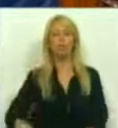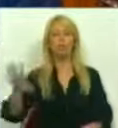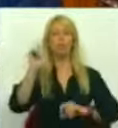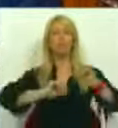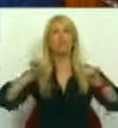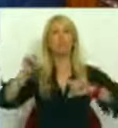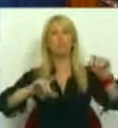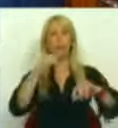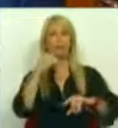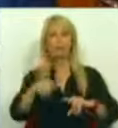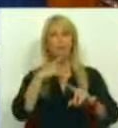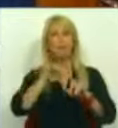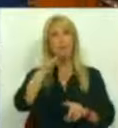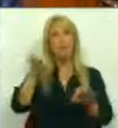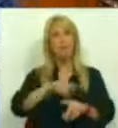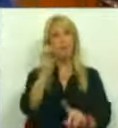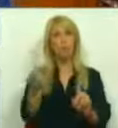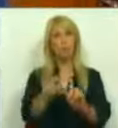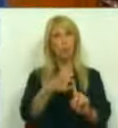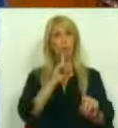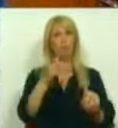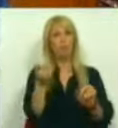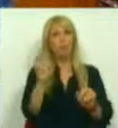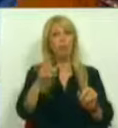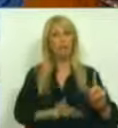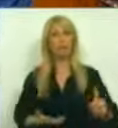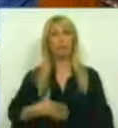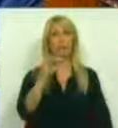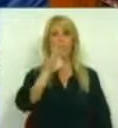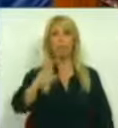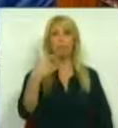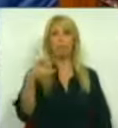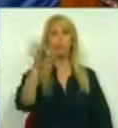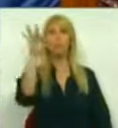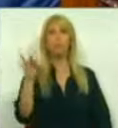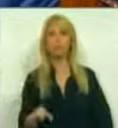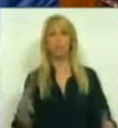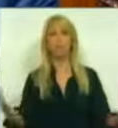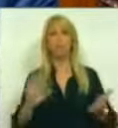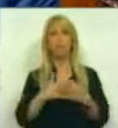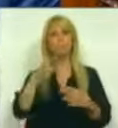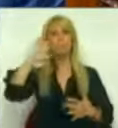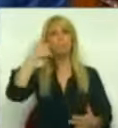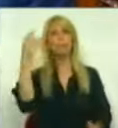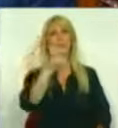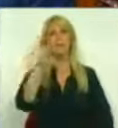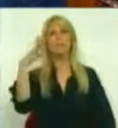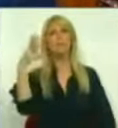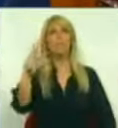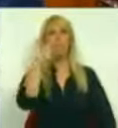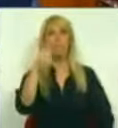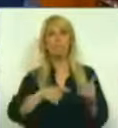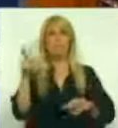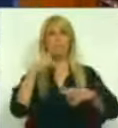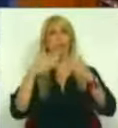ano uma taxa de desemprego de 14,9%, que afeta mais de 800 mil pessoas. Mas é